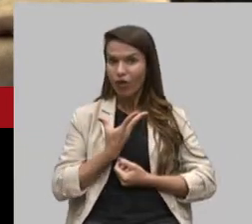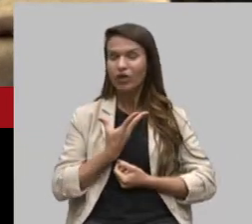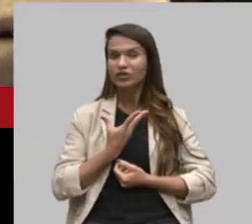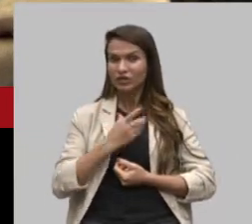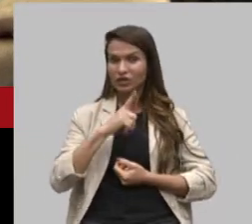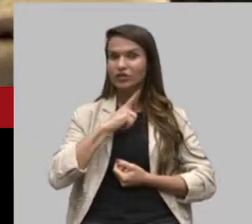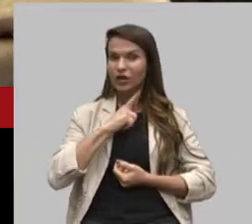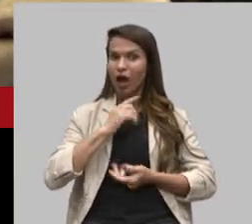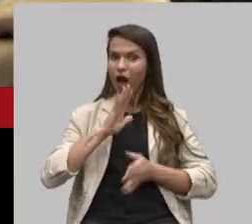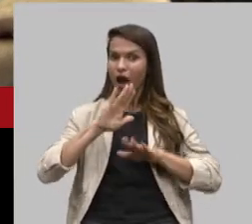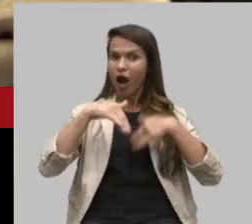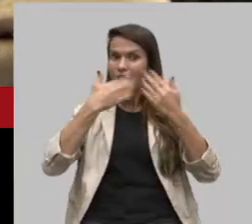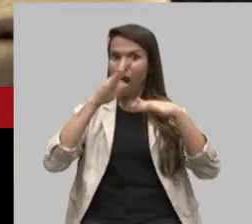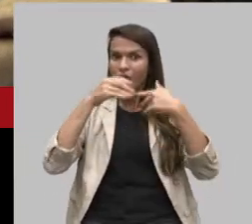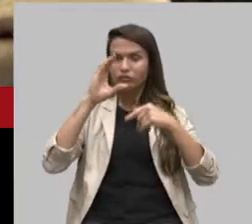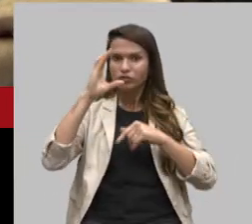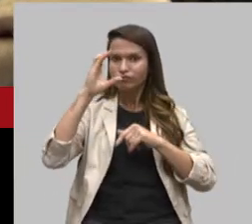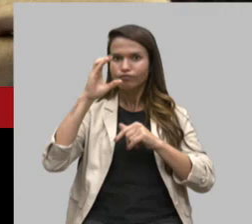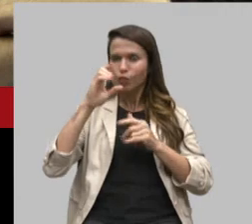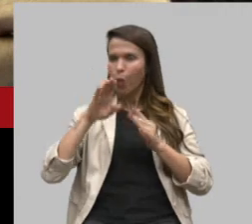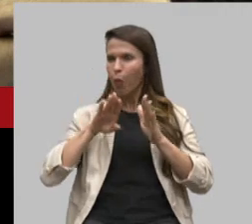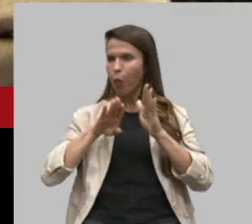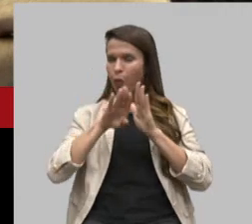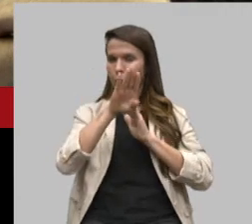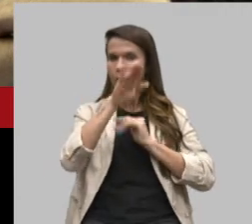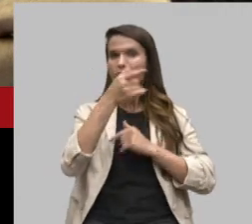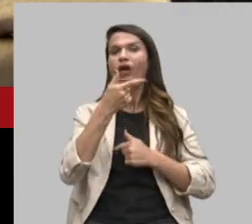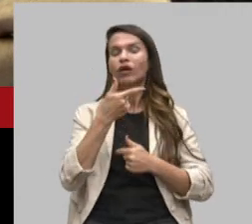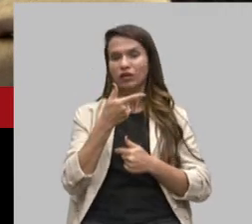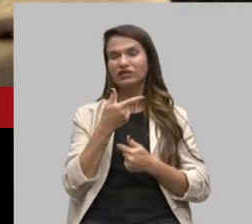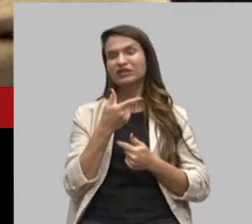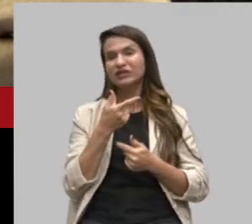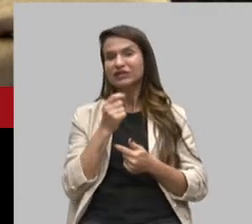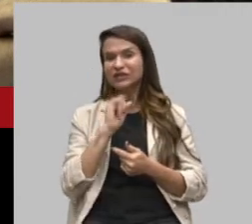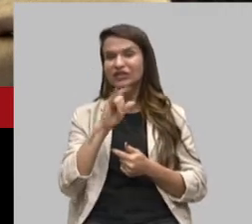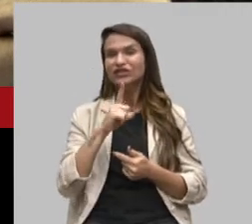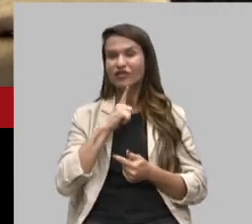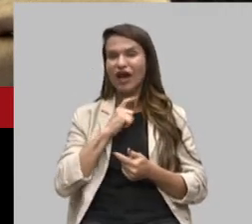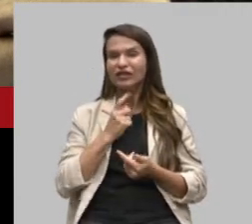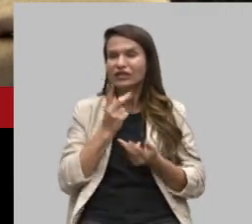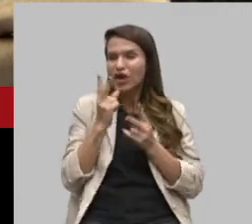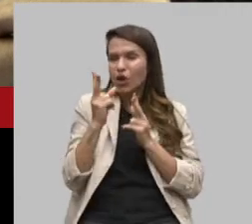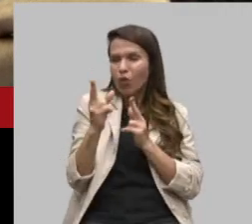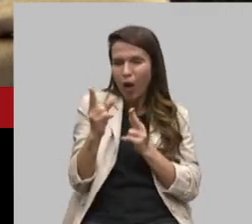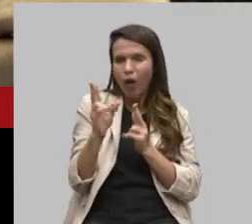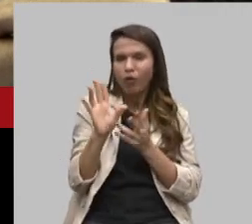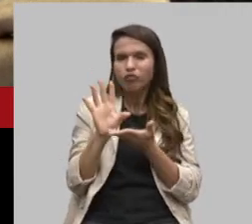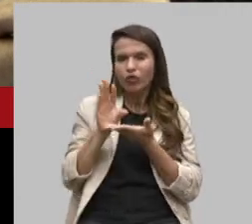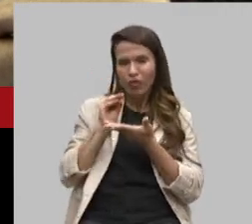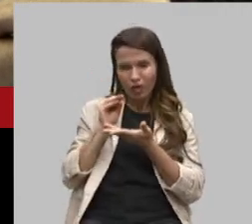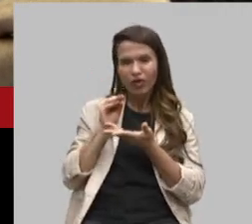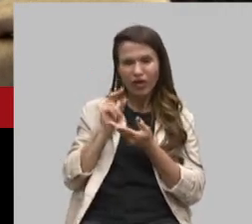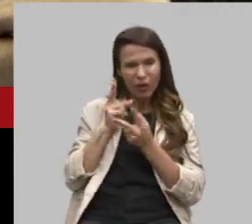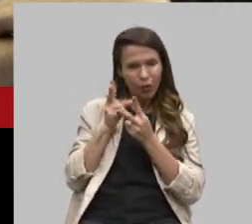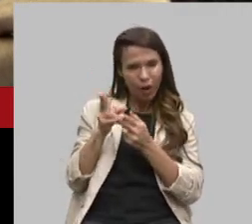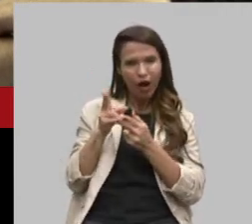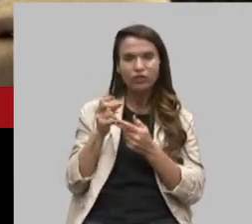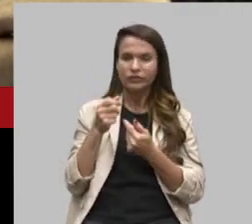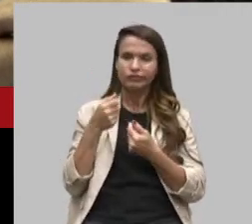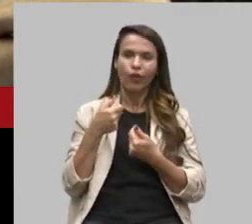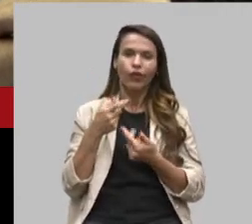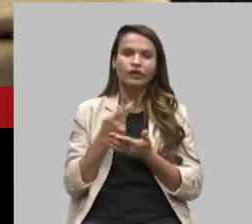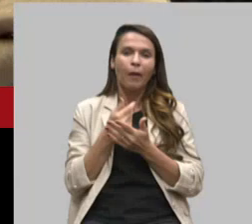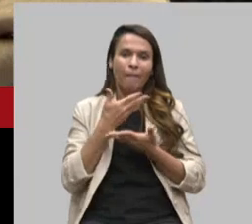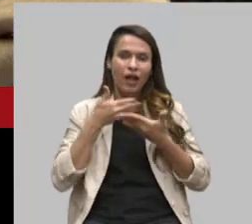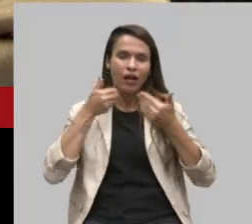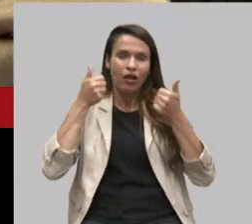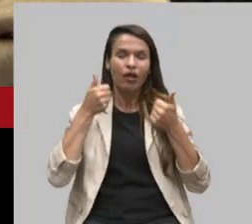científico imenso se a gente tivesse as mesmas coisas a gente poderia ser uma nação muito melhor e eu eu também queria falar que a gente